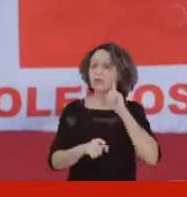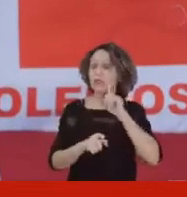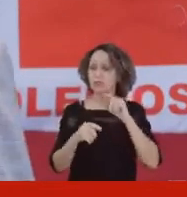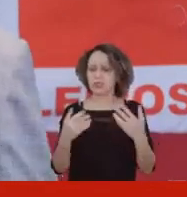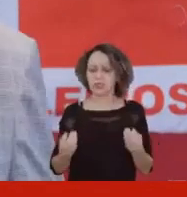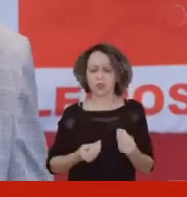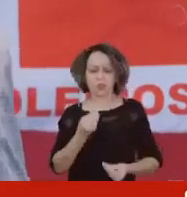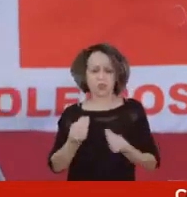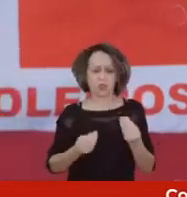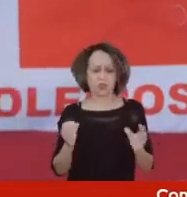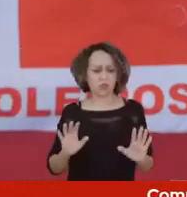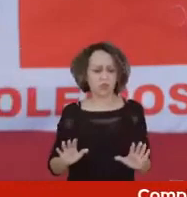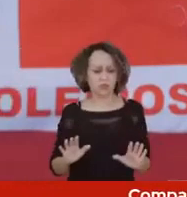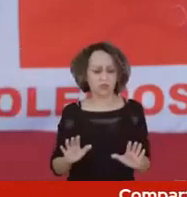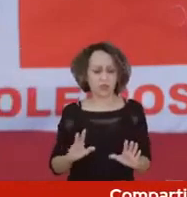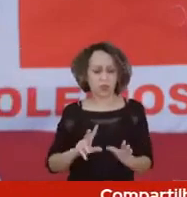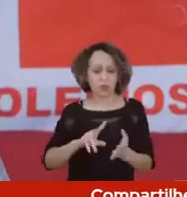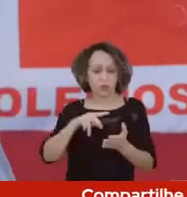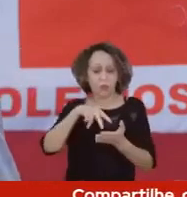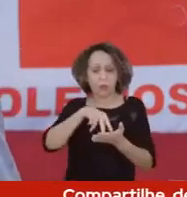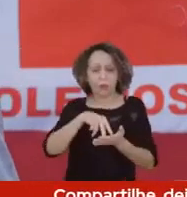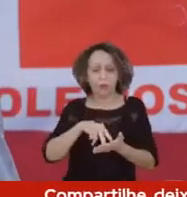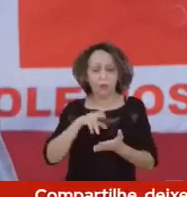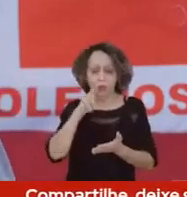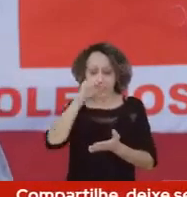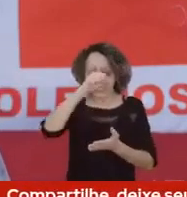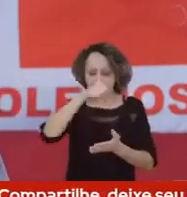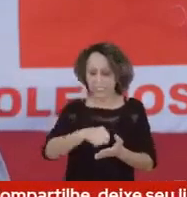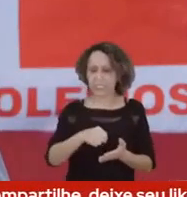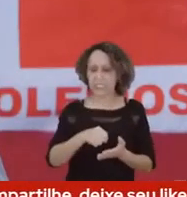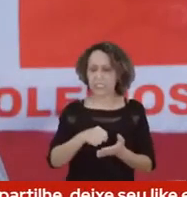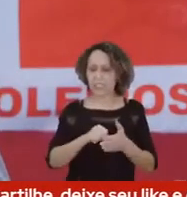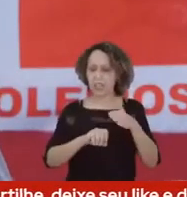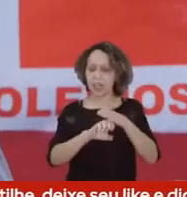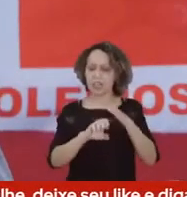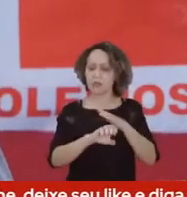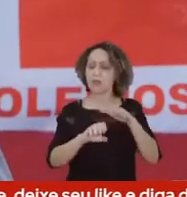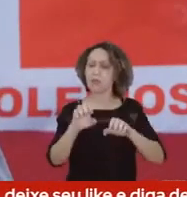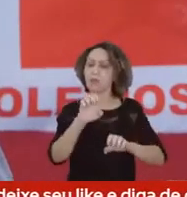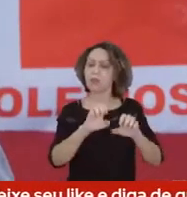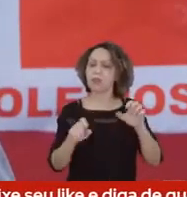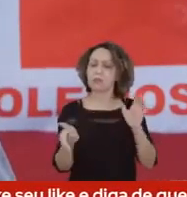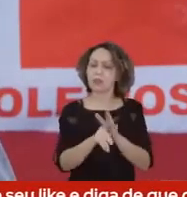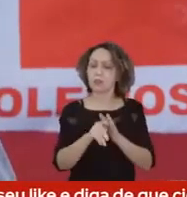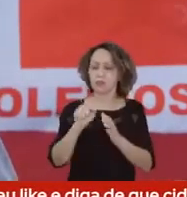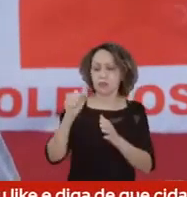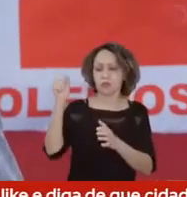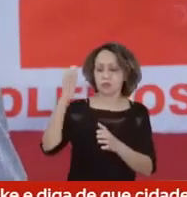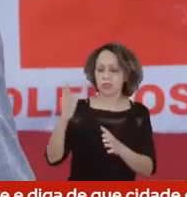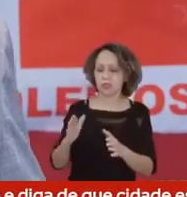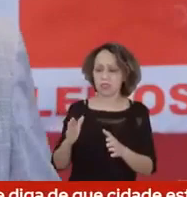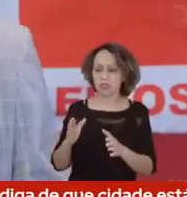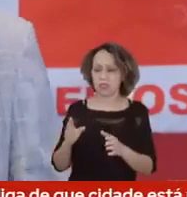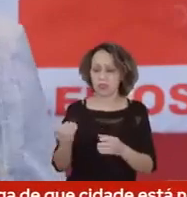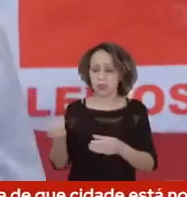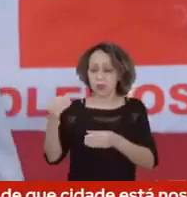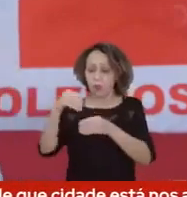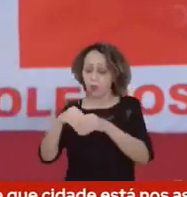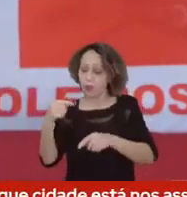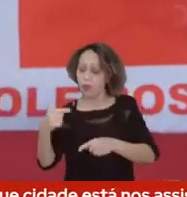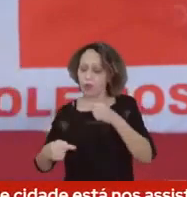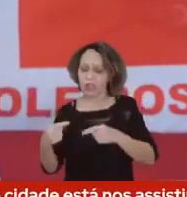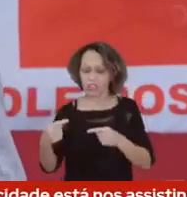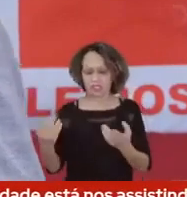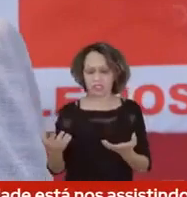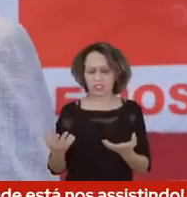uma política de inclusão social, não pode ser aceito com facilidade. É preciso